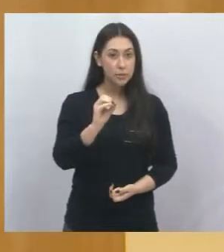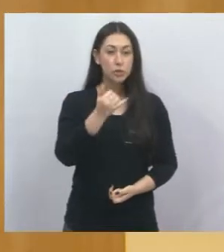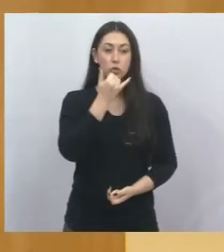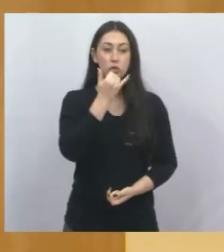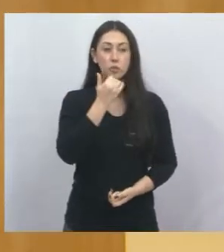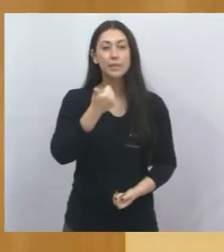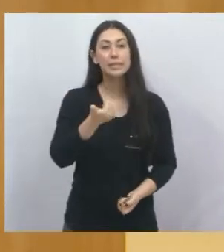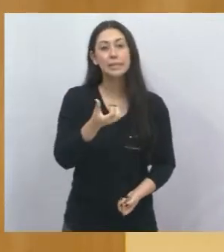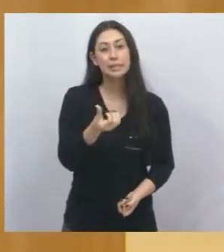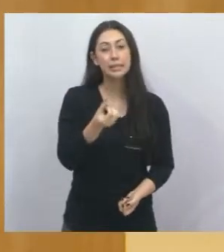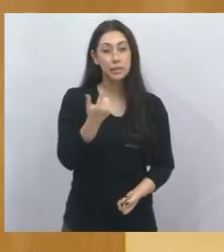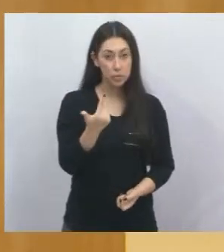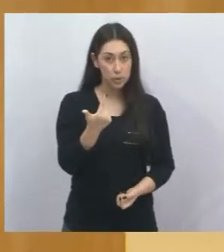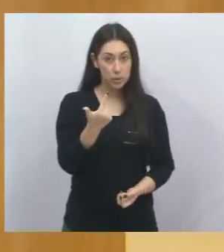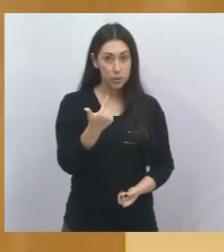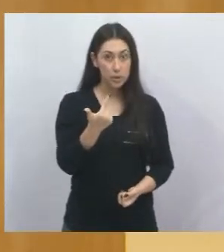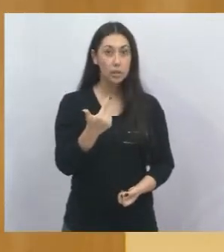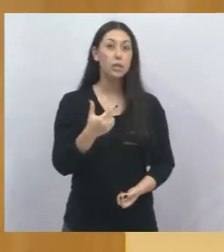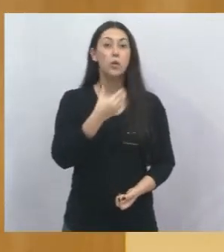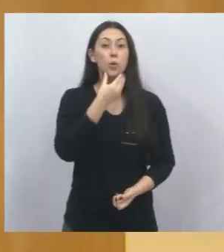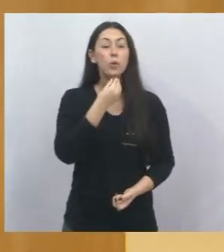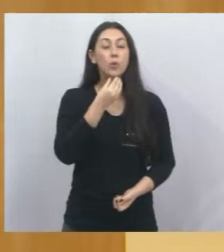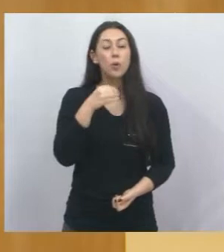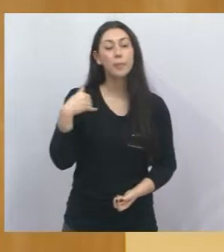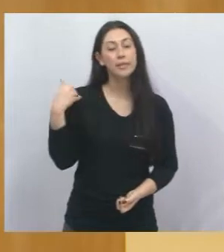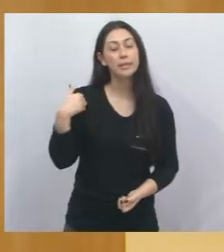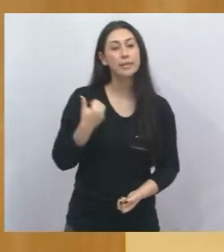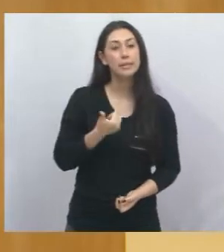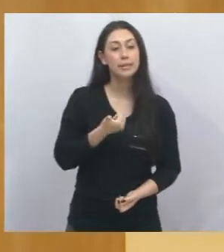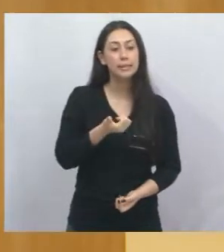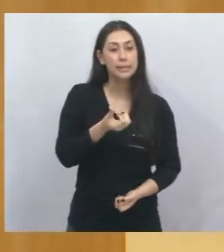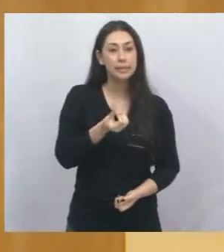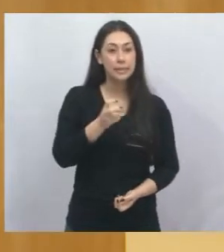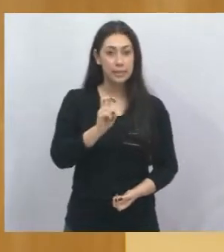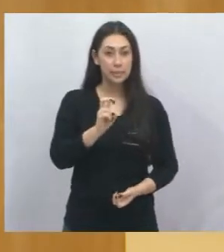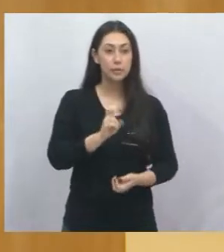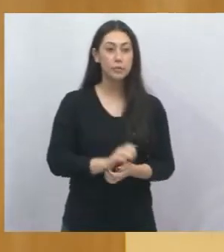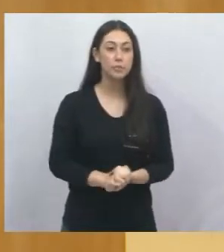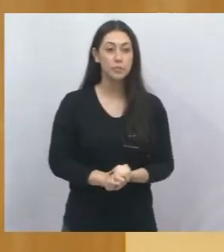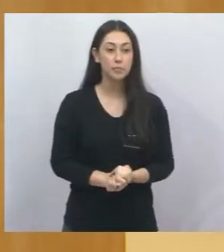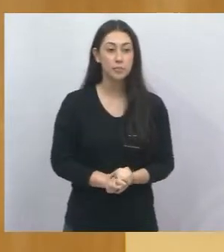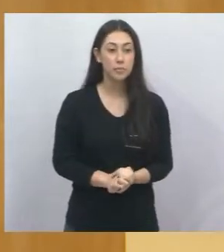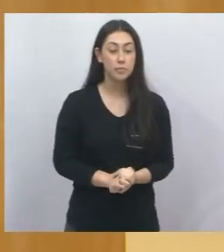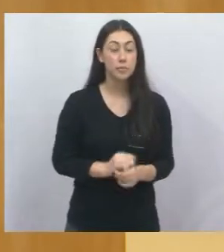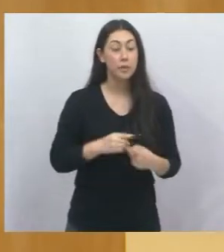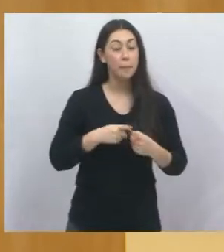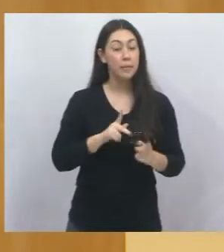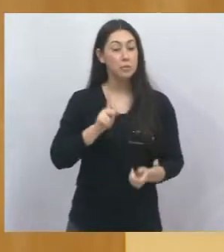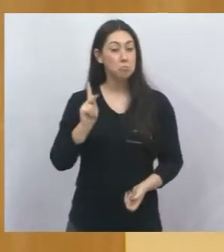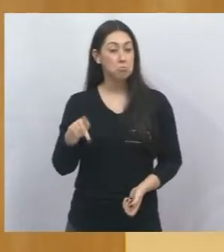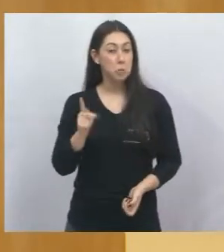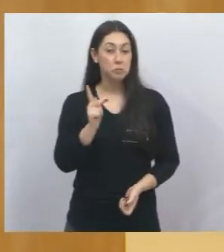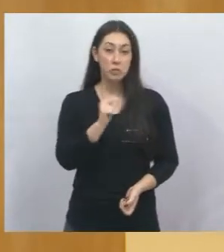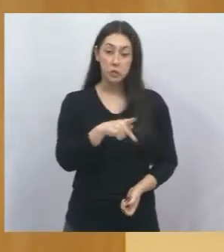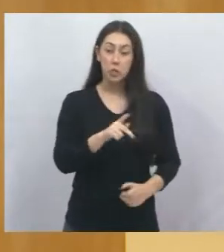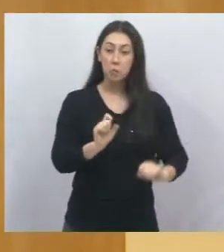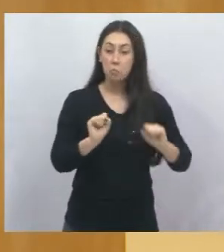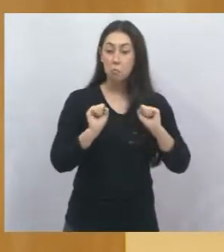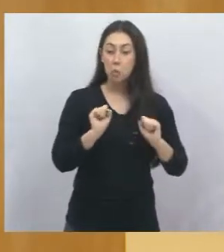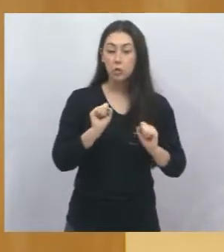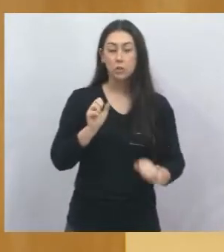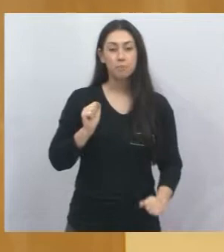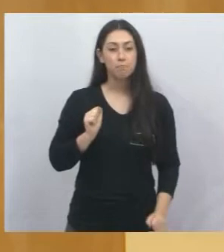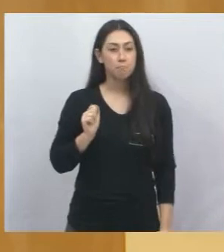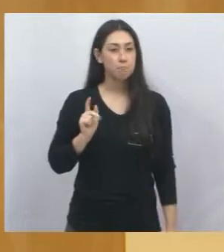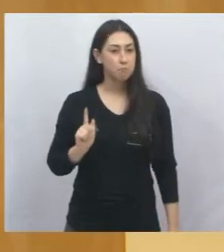62 anos, e o homem a 65 anos de idade. E os professores estariam